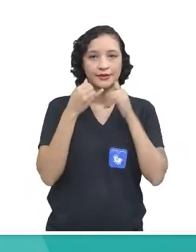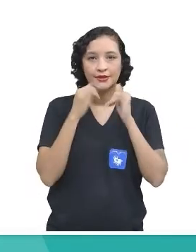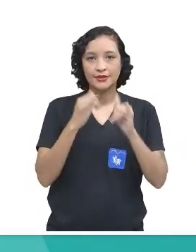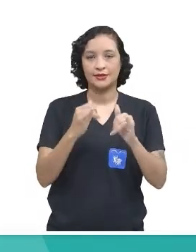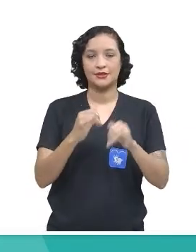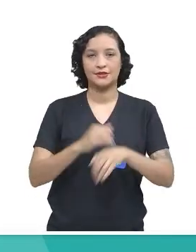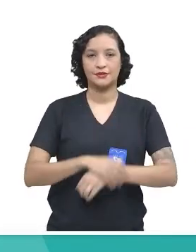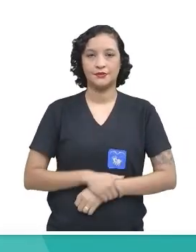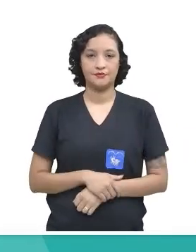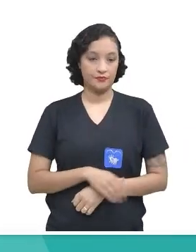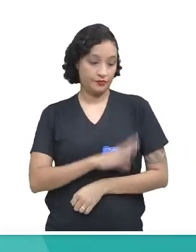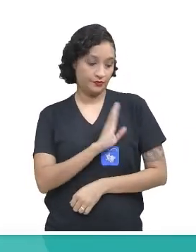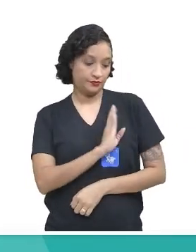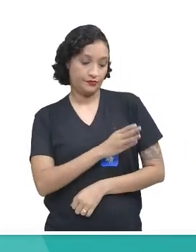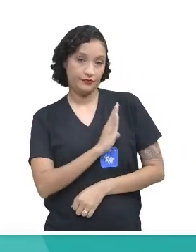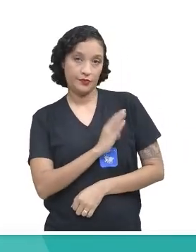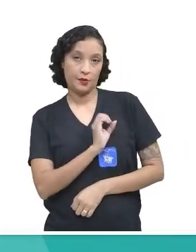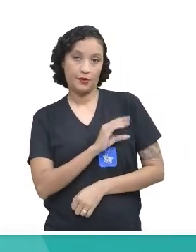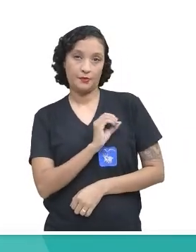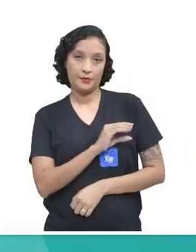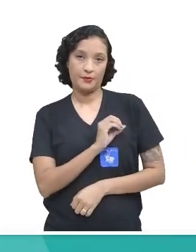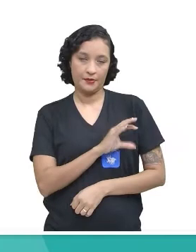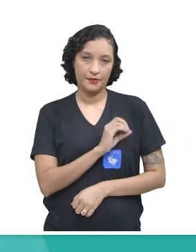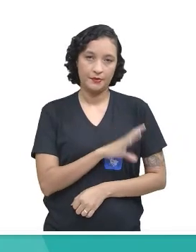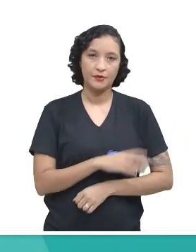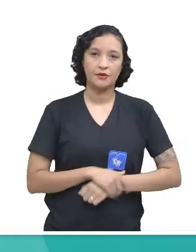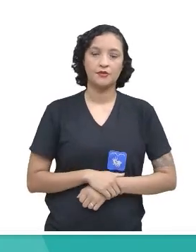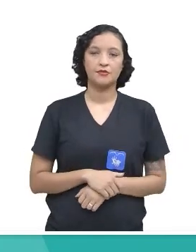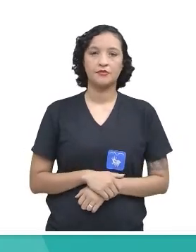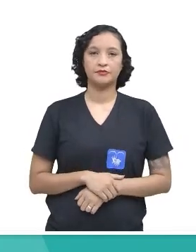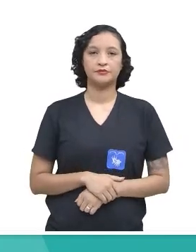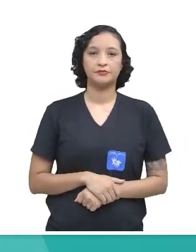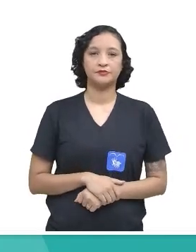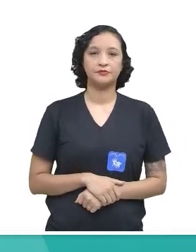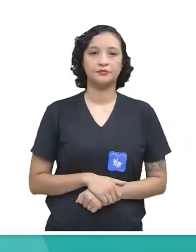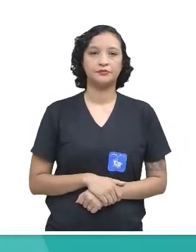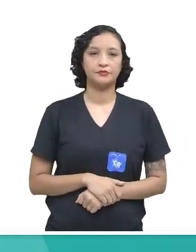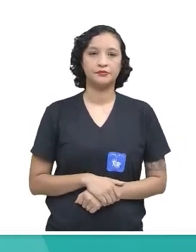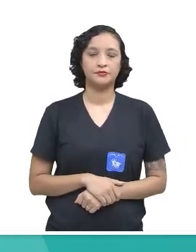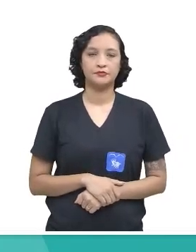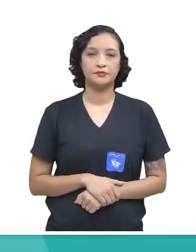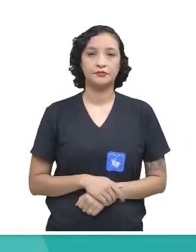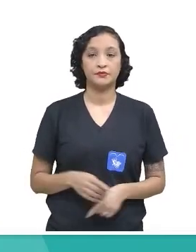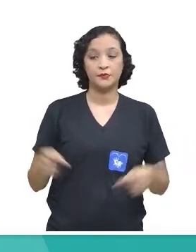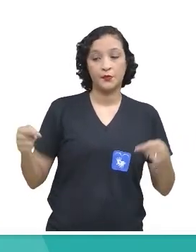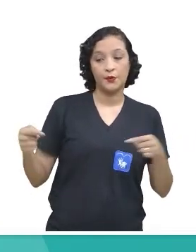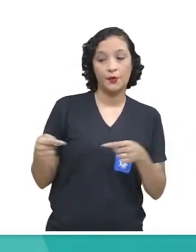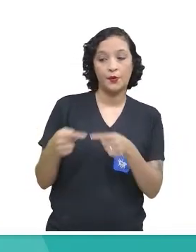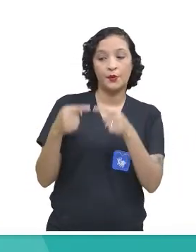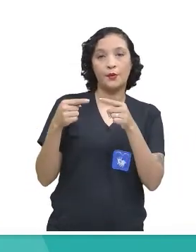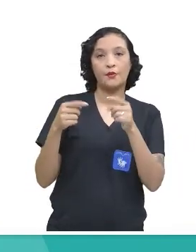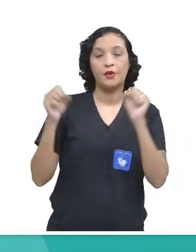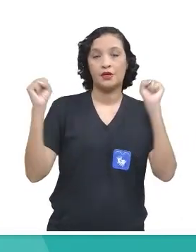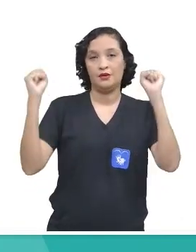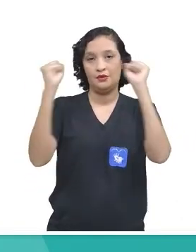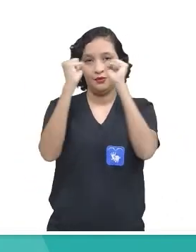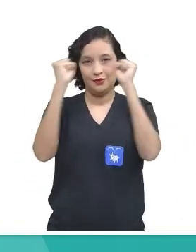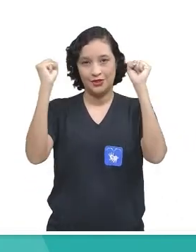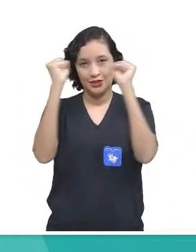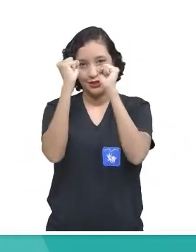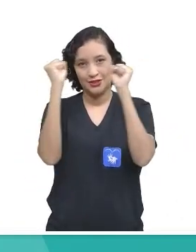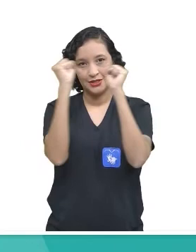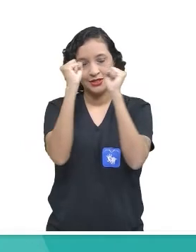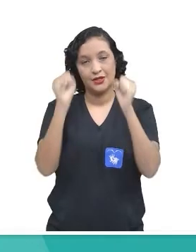essa aceleração, ela acontece, né, de acordo com o nível de atividade física